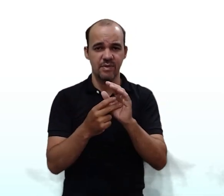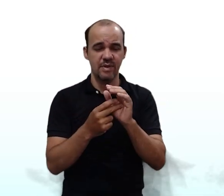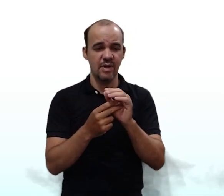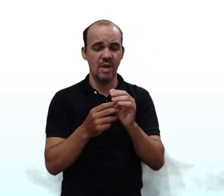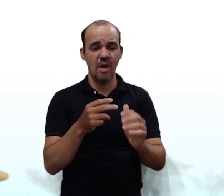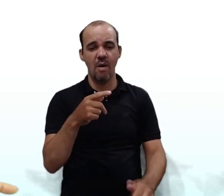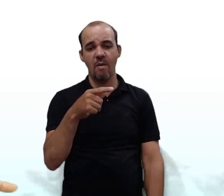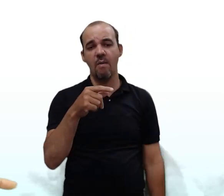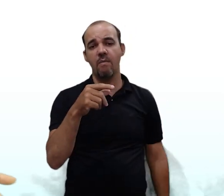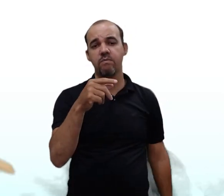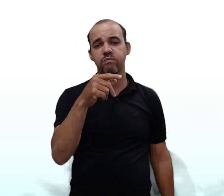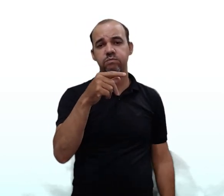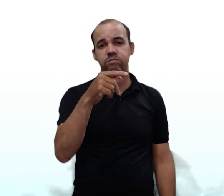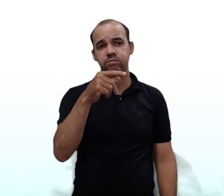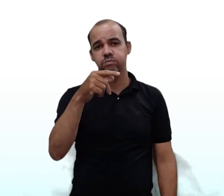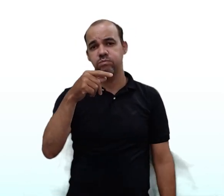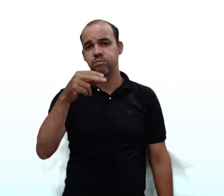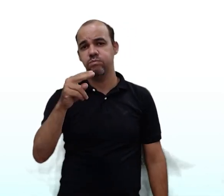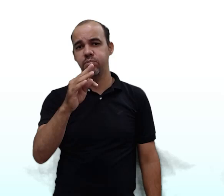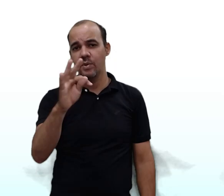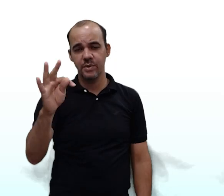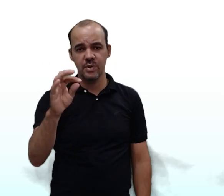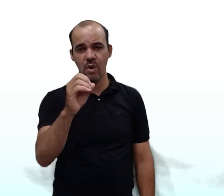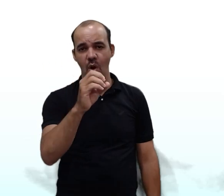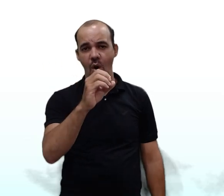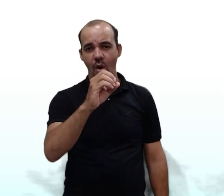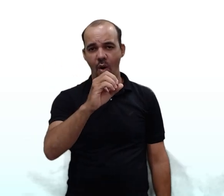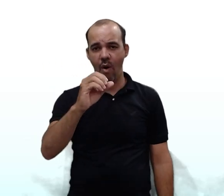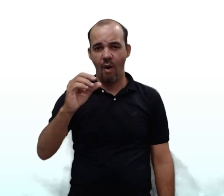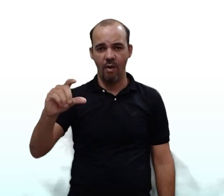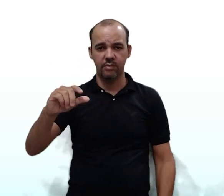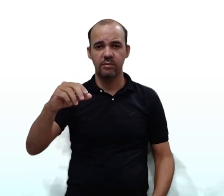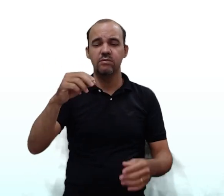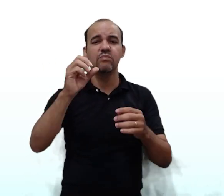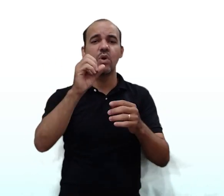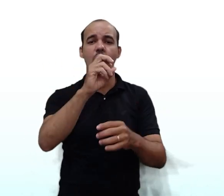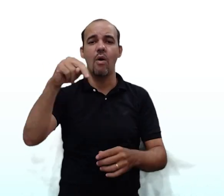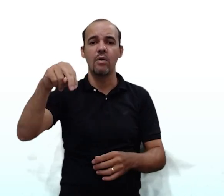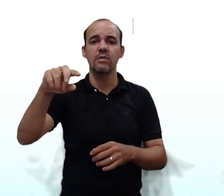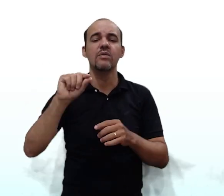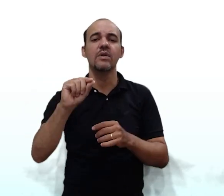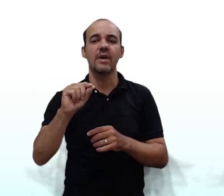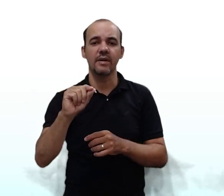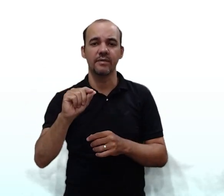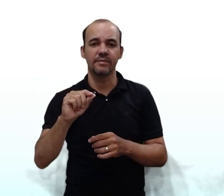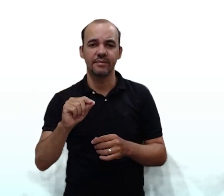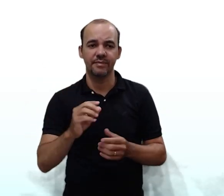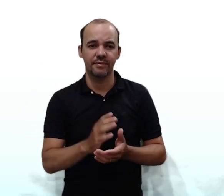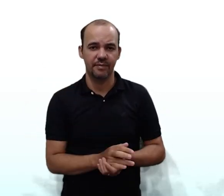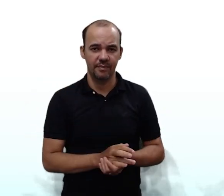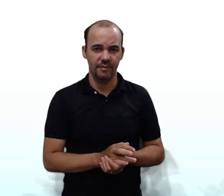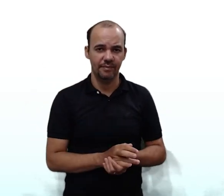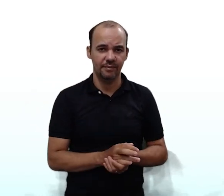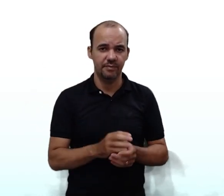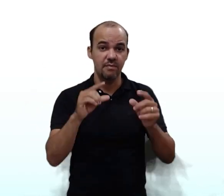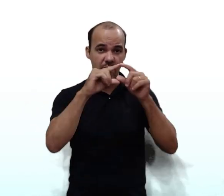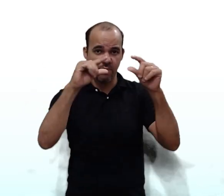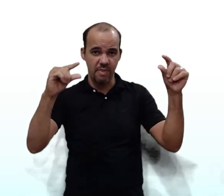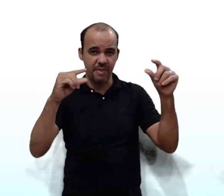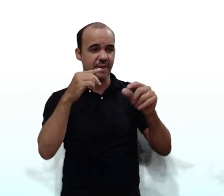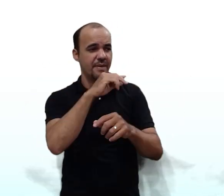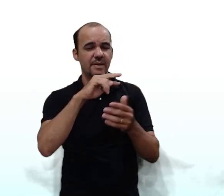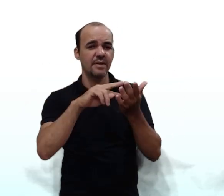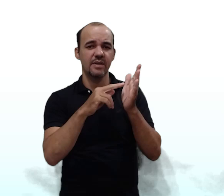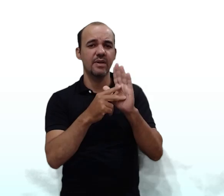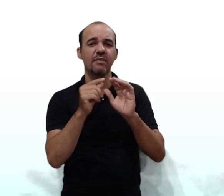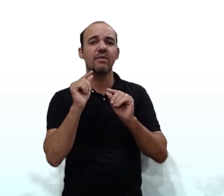on. O que seria put on? Tá lá, ó, to cover your body with clothes. To cover your body with clothes